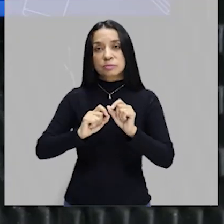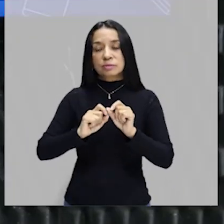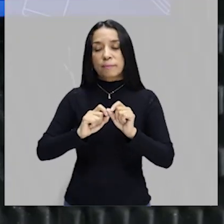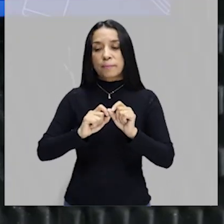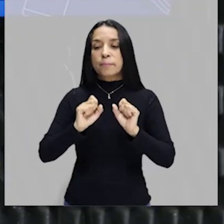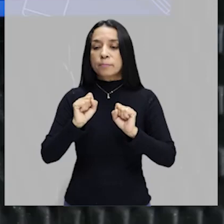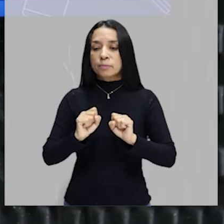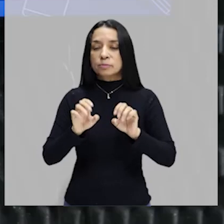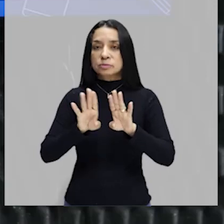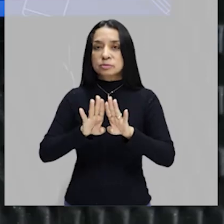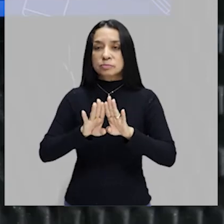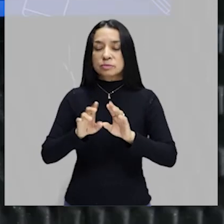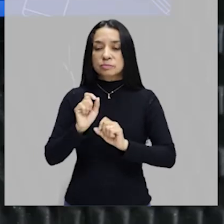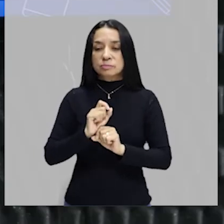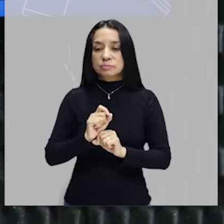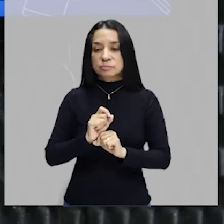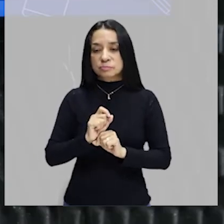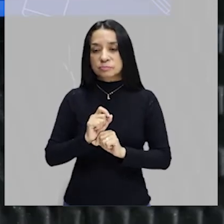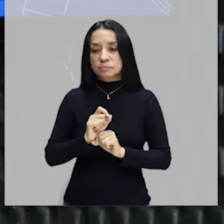também pode ser chamado de